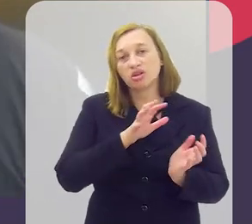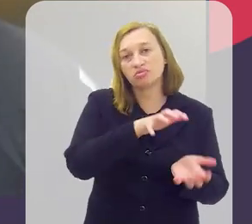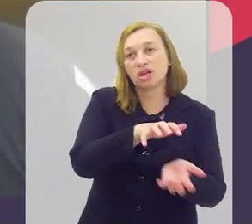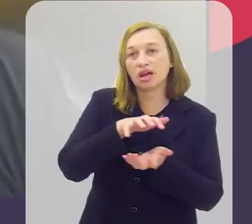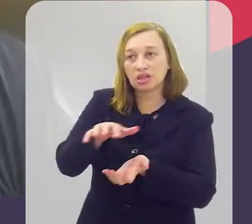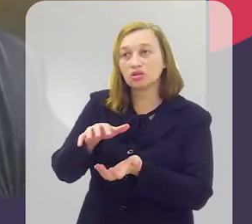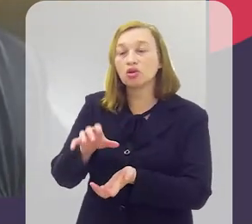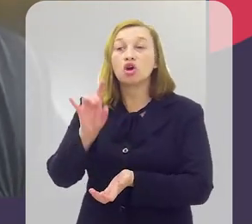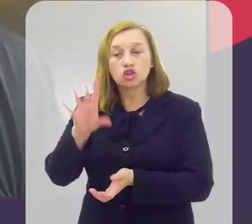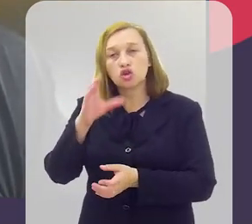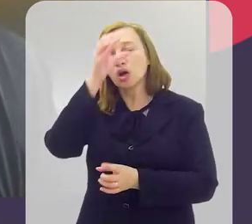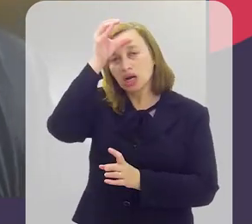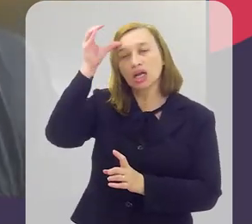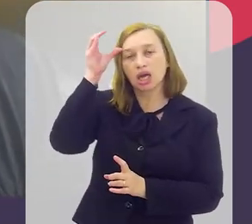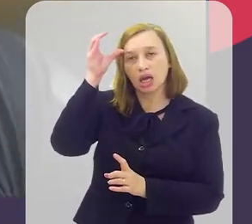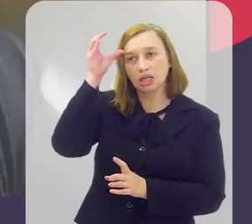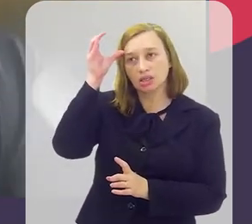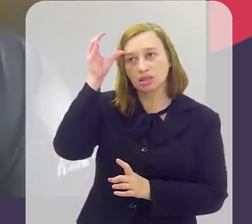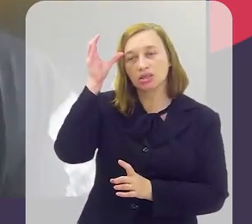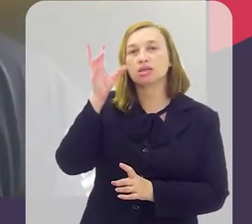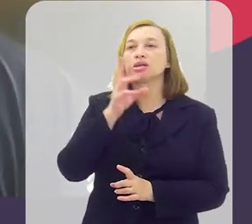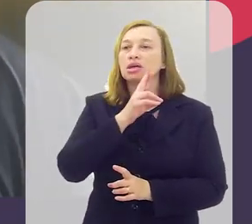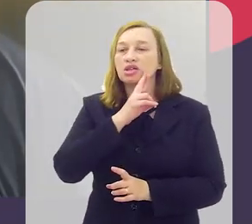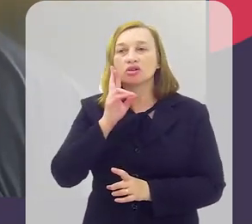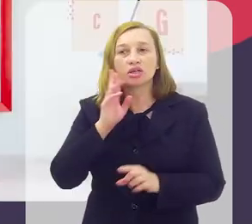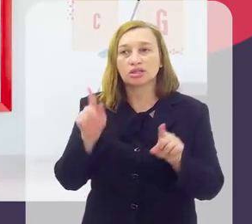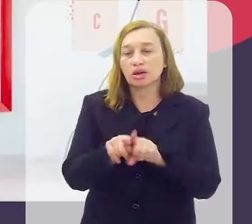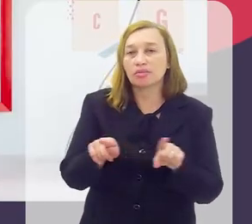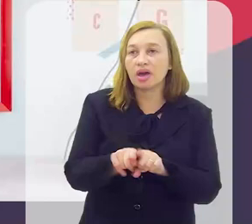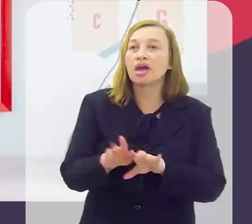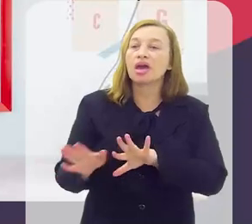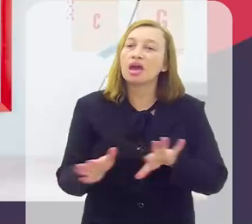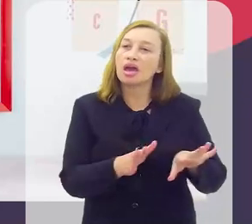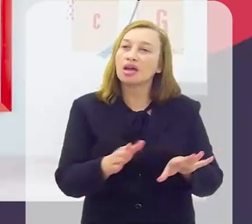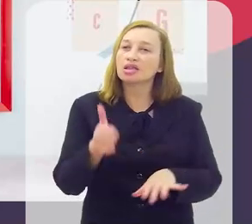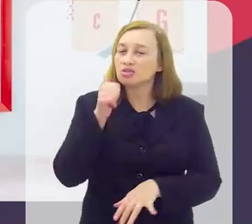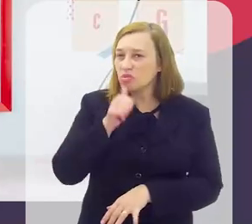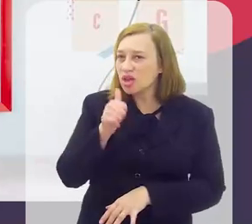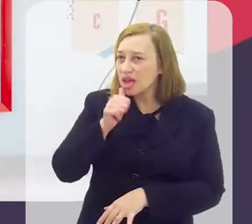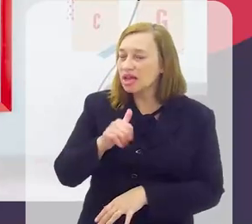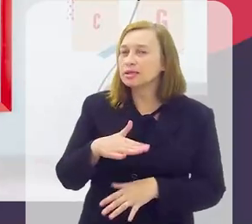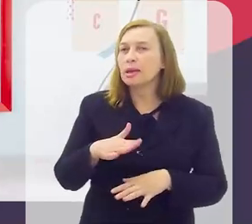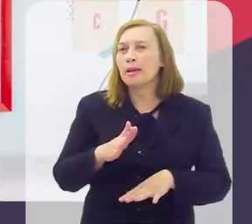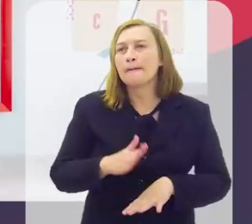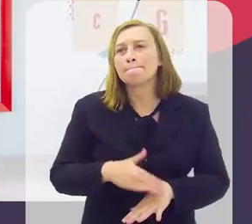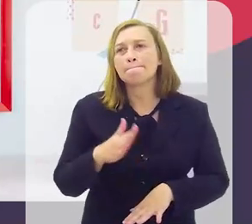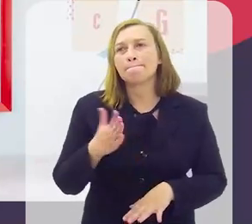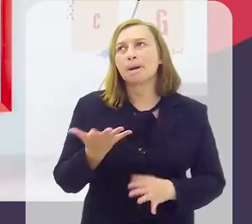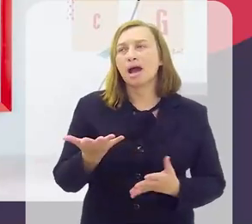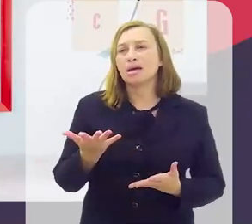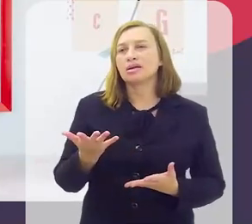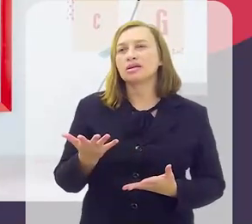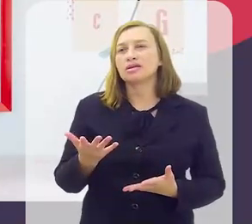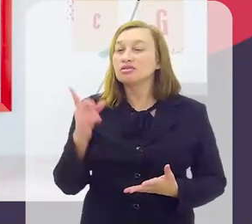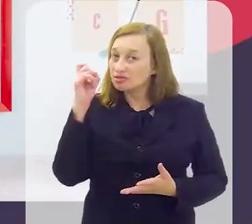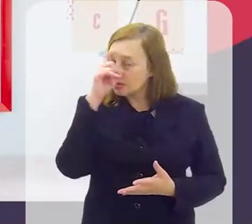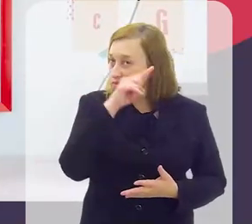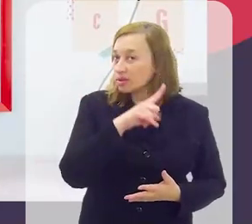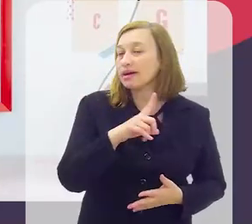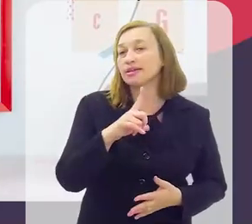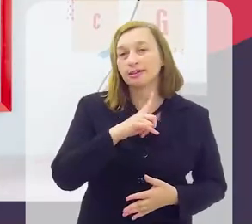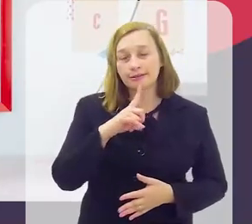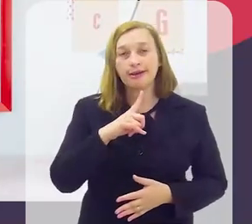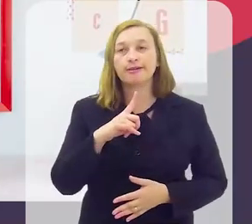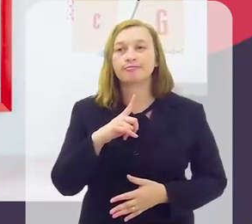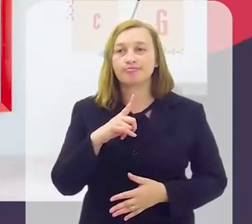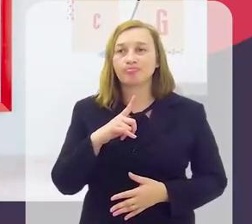mais realmente entre os clientes e às vezes no estabelecimento também. No caso das mulheres é mais um degrau aí